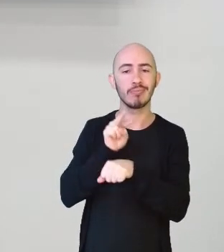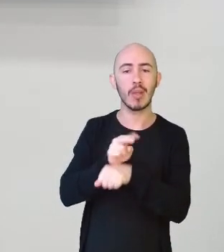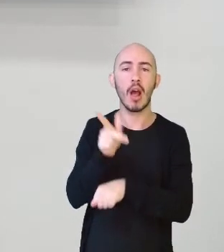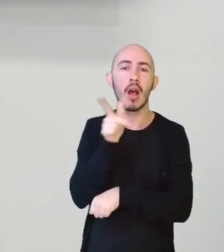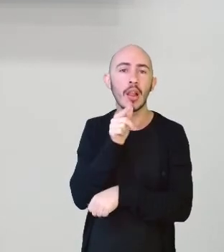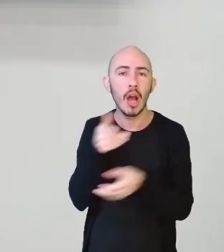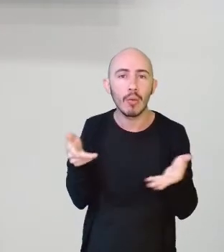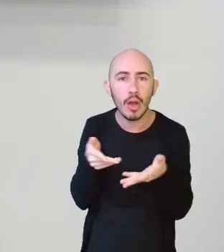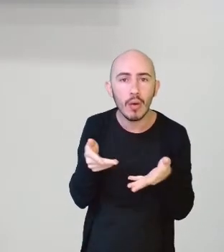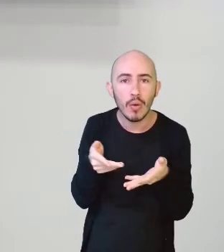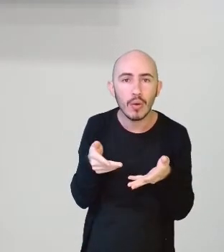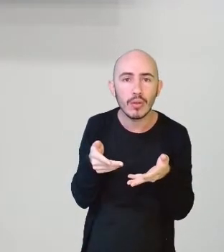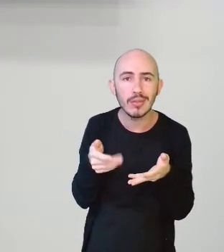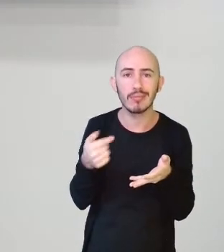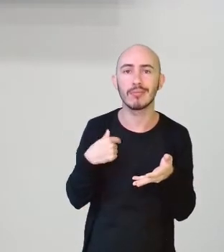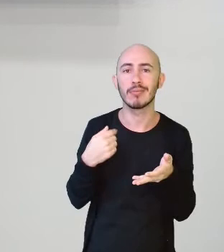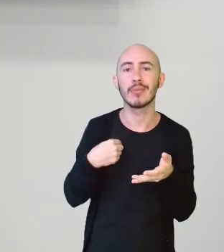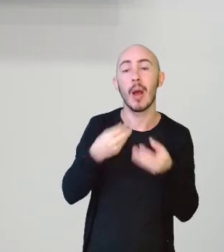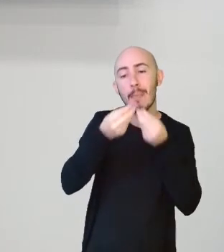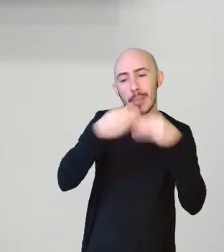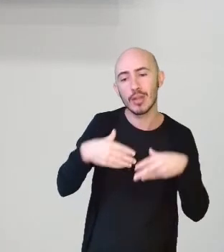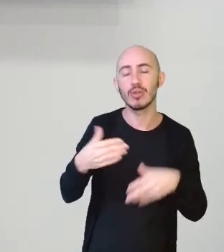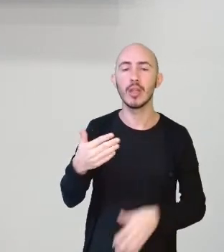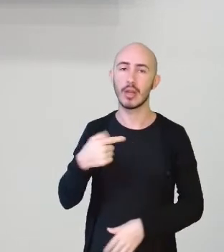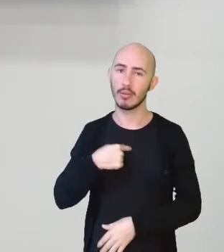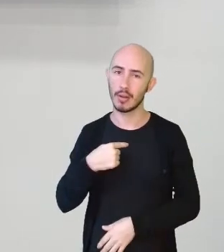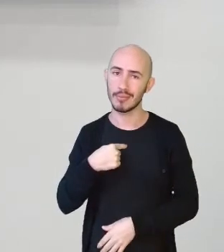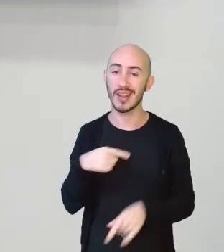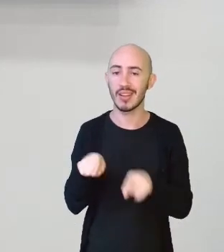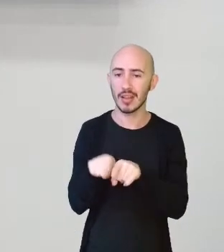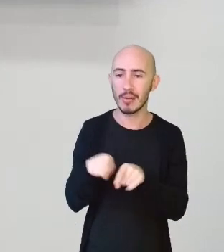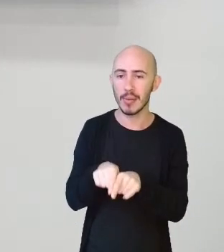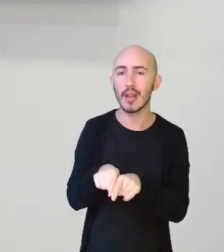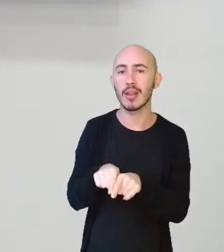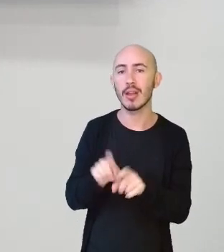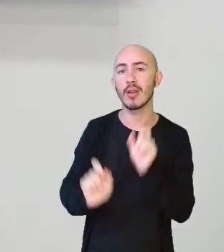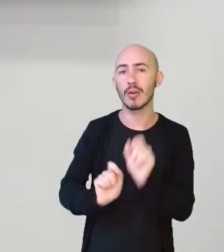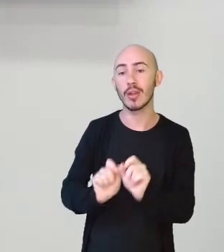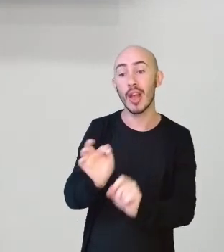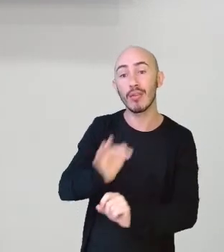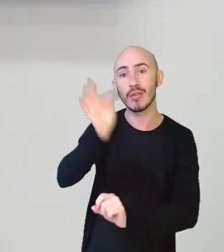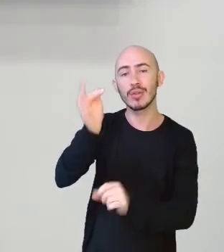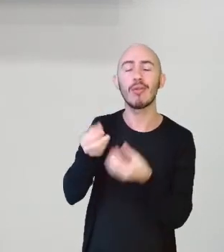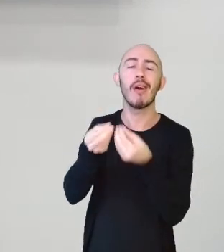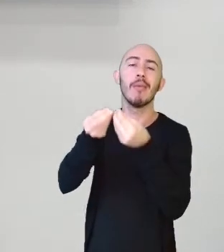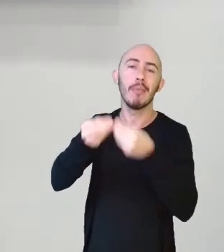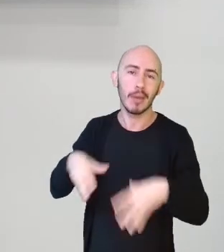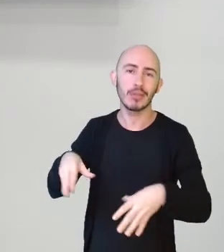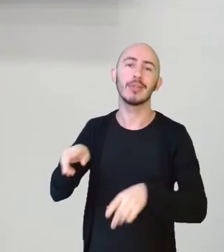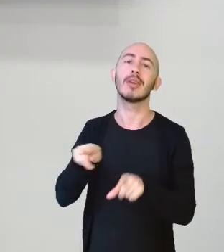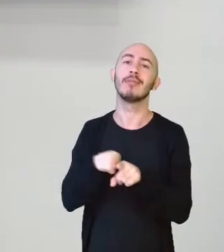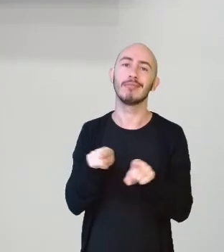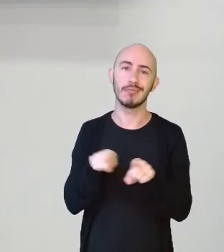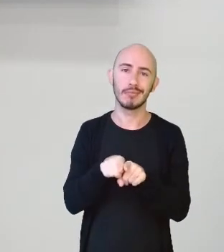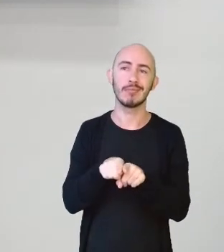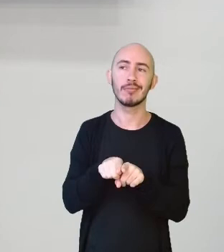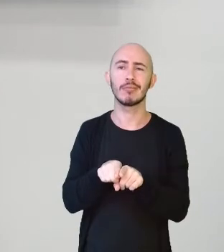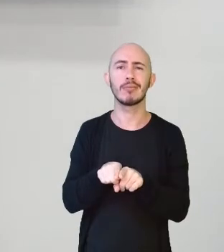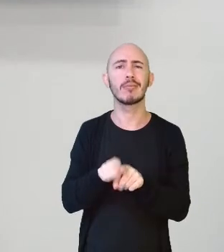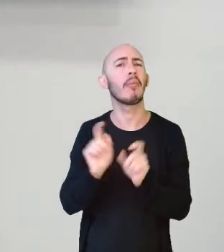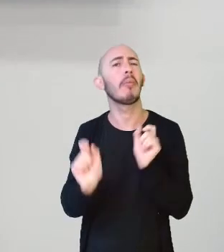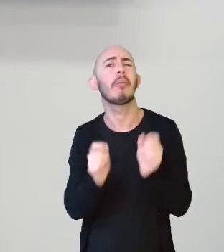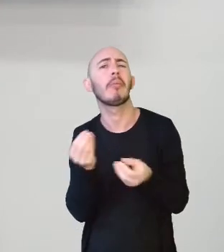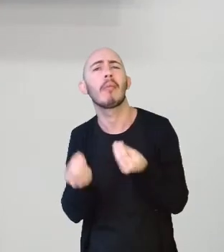hoje, além de estar me prejudicando, eu estou prejudicando as futuras gerações. O que é